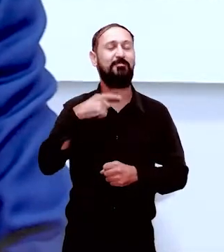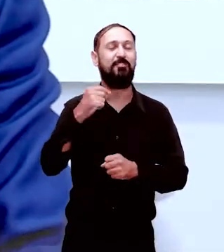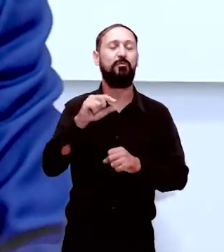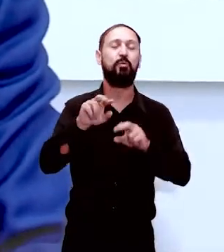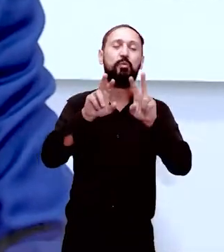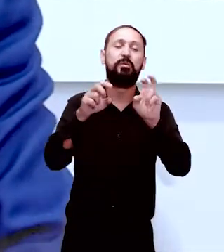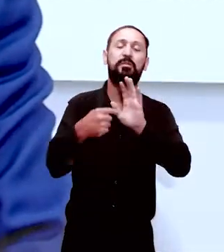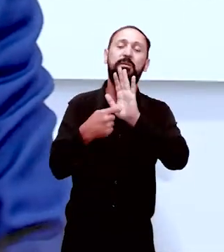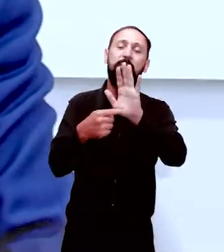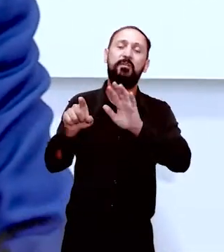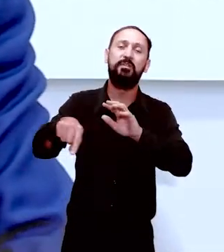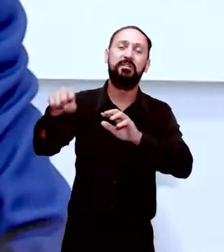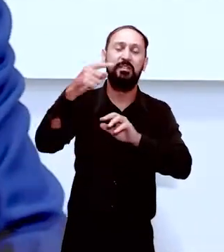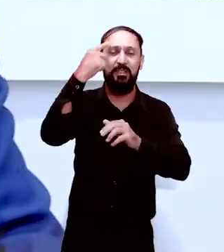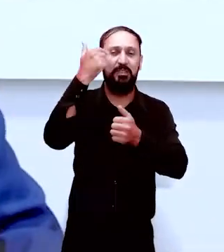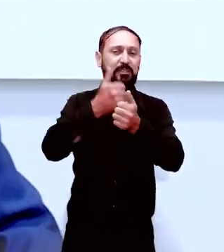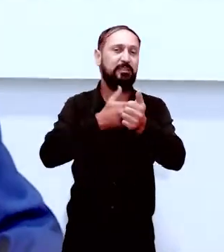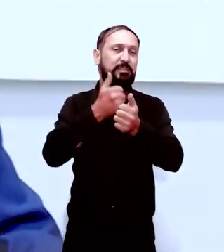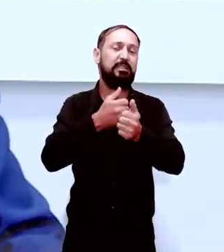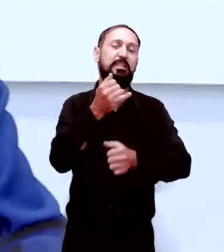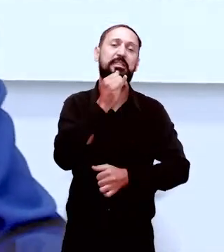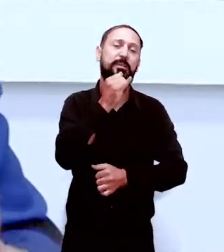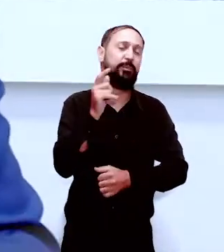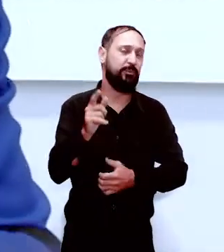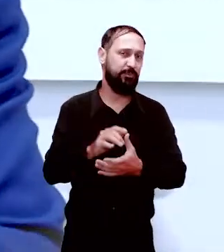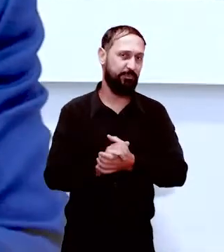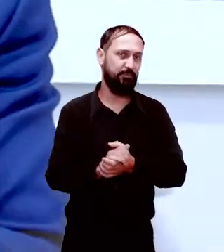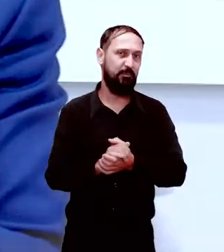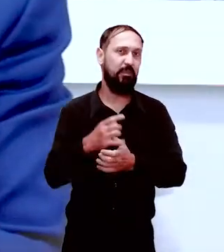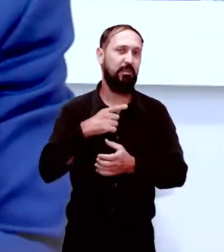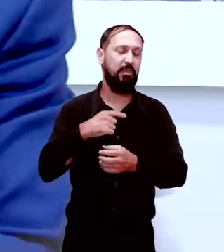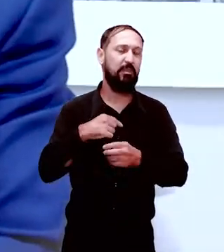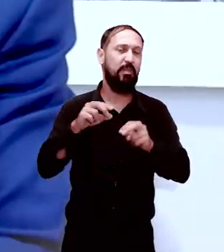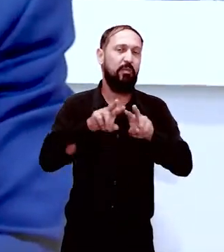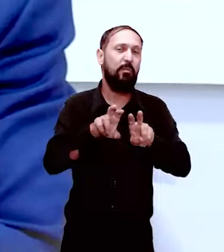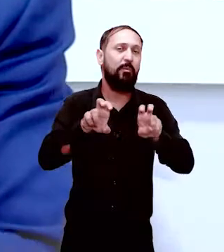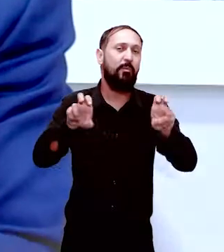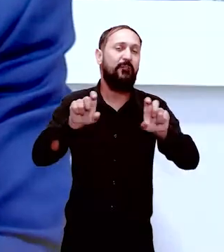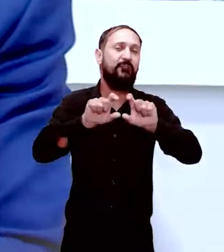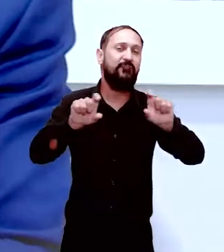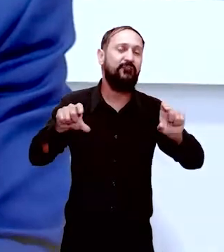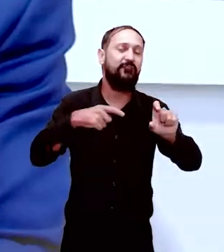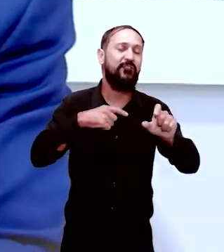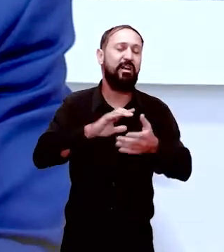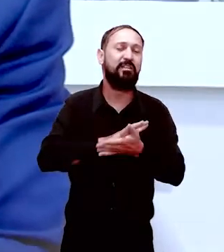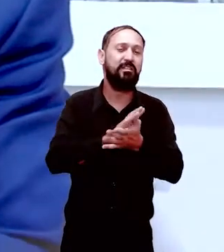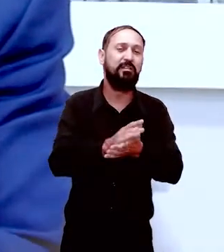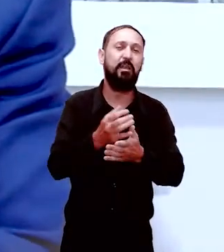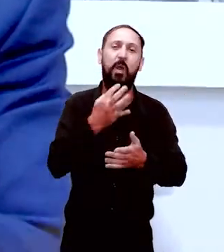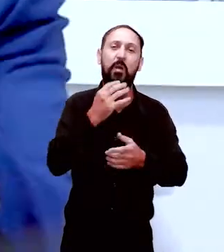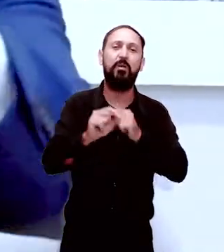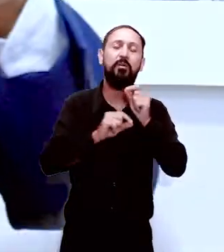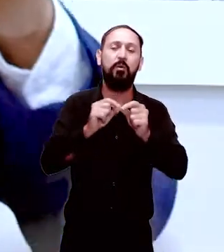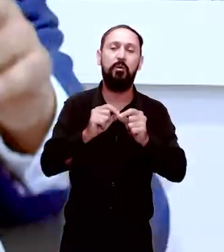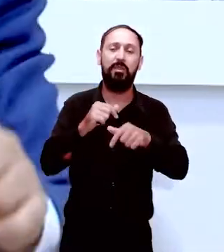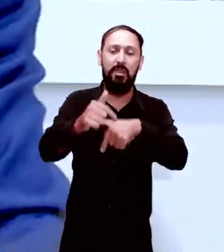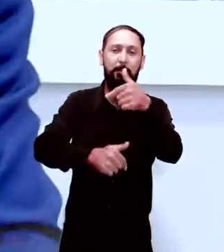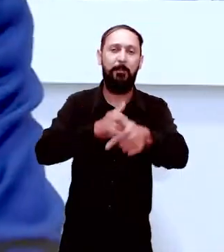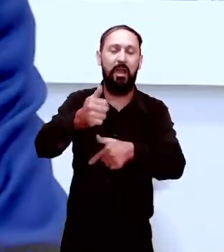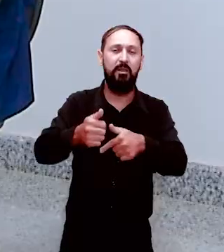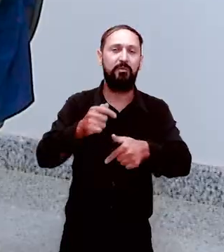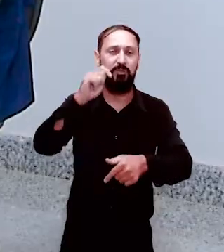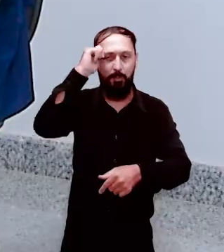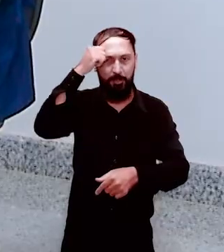algumas questões para você estar refletindo. Por exemplo, tem uma frase racista que eu convivi muito tempo, o tal do serviço de